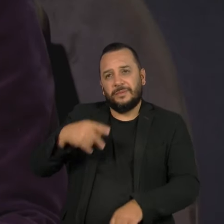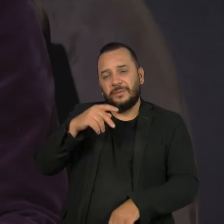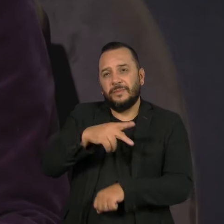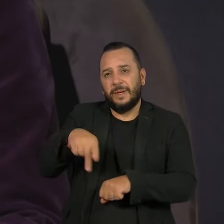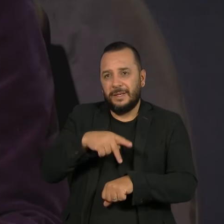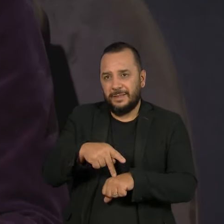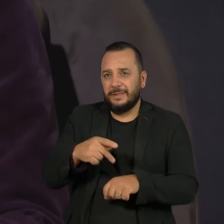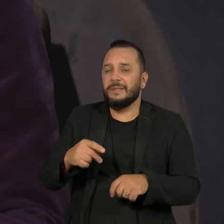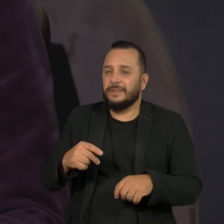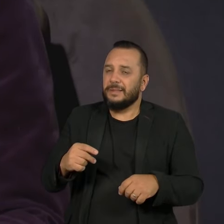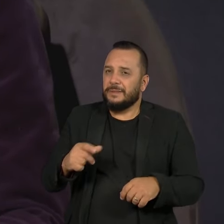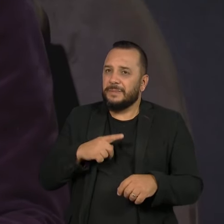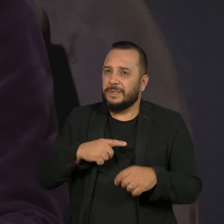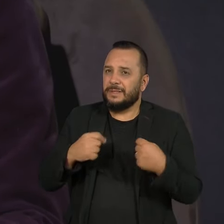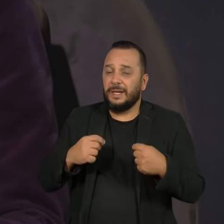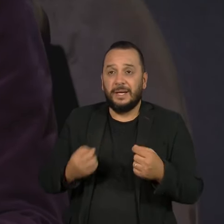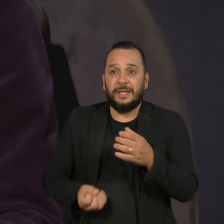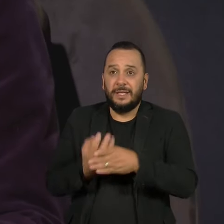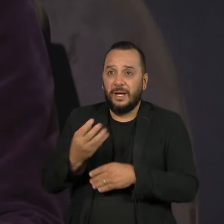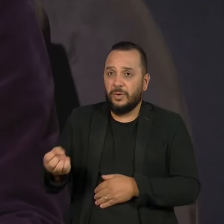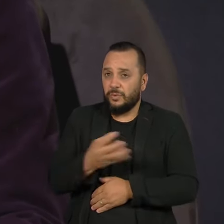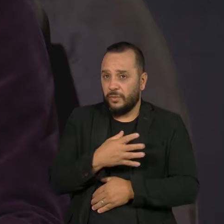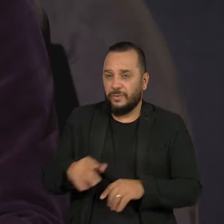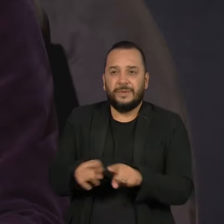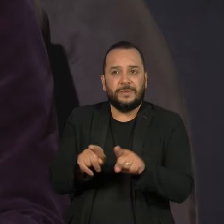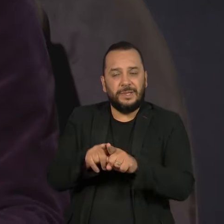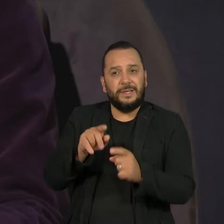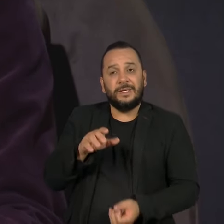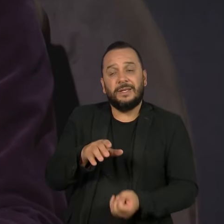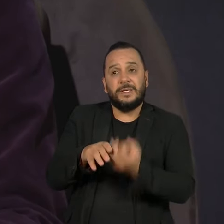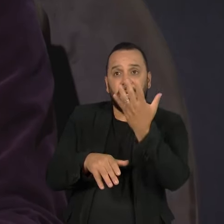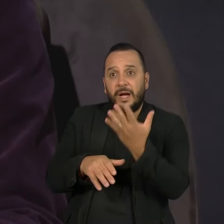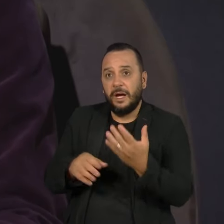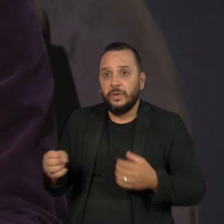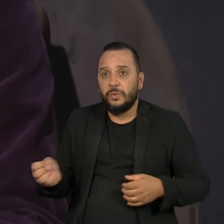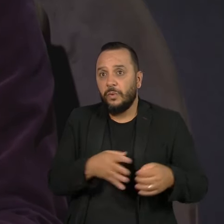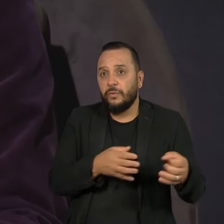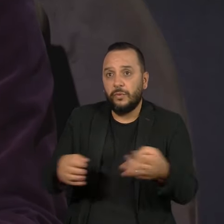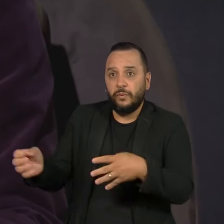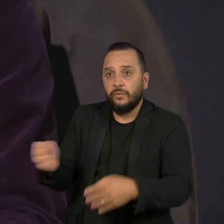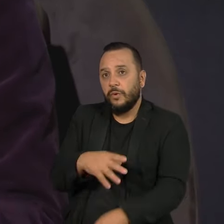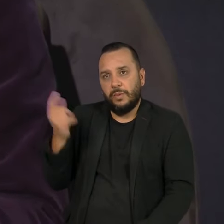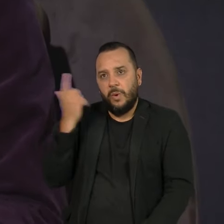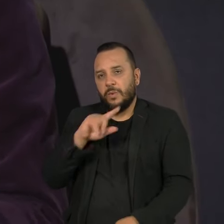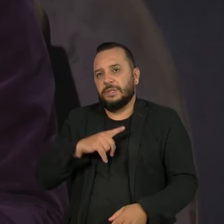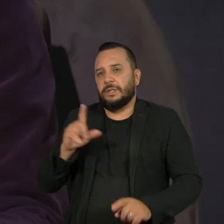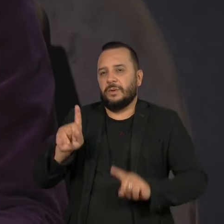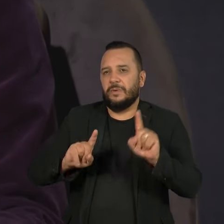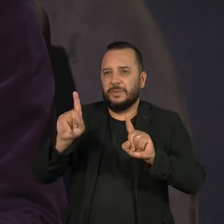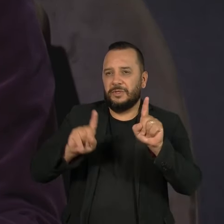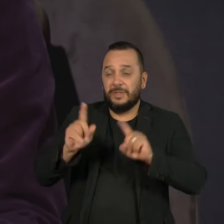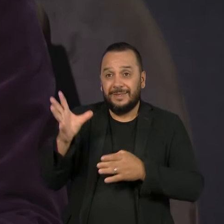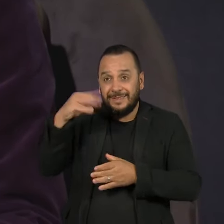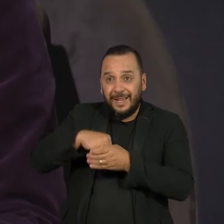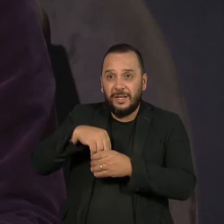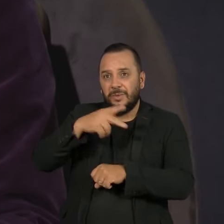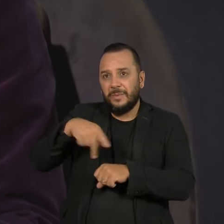desenvolver o novo, criar inovações para que você seja competitivo, tanto internamente